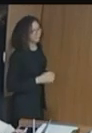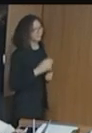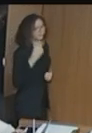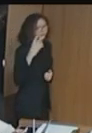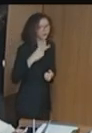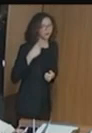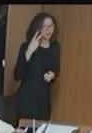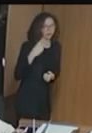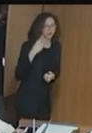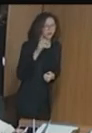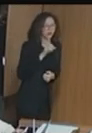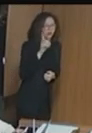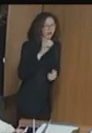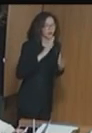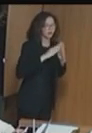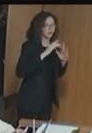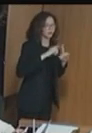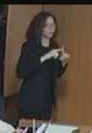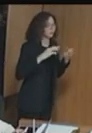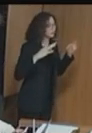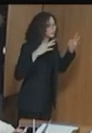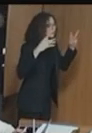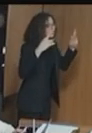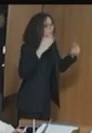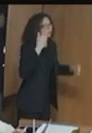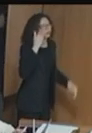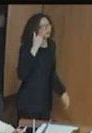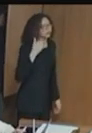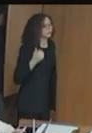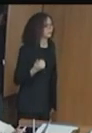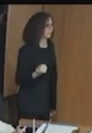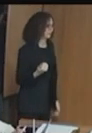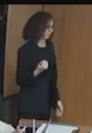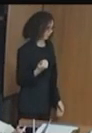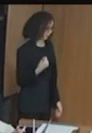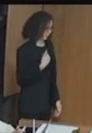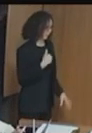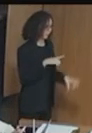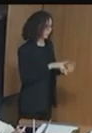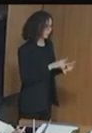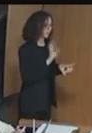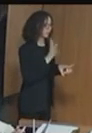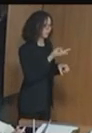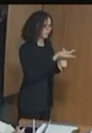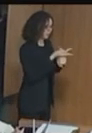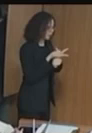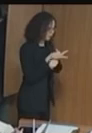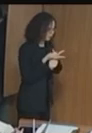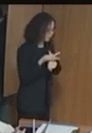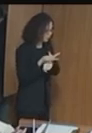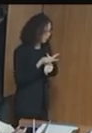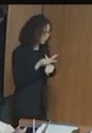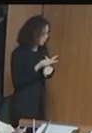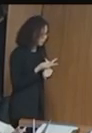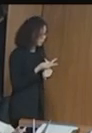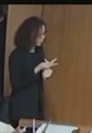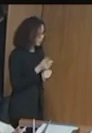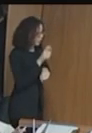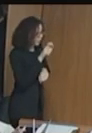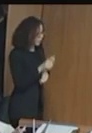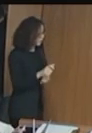Vereadora, lá na igreja todo mundo sabe. Eu também já fui procurada. Supostas